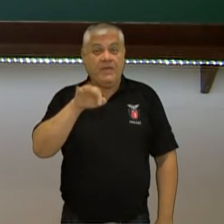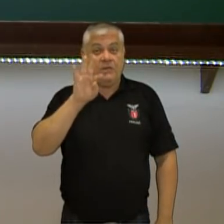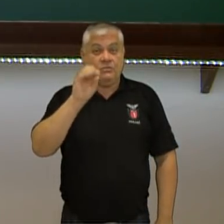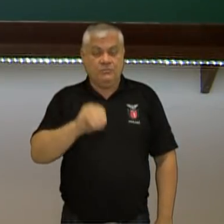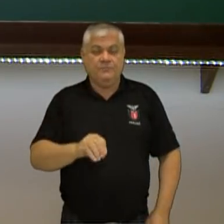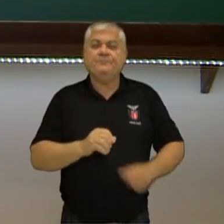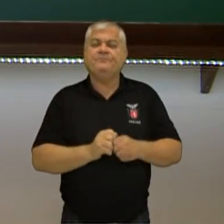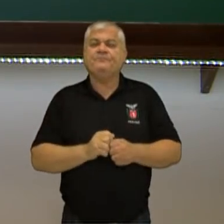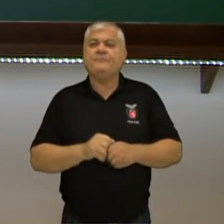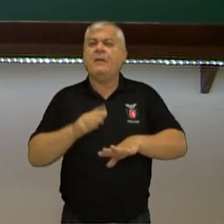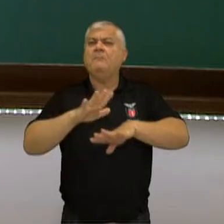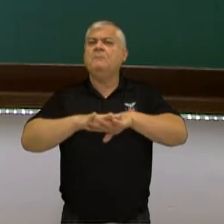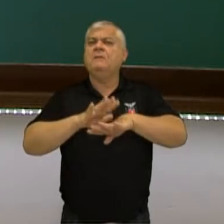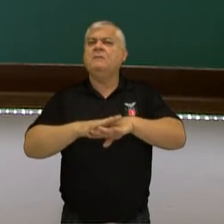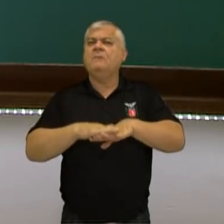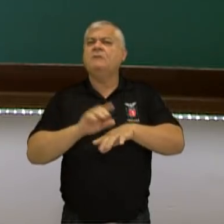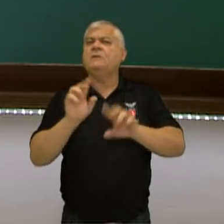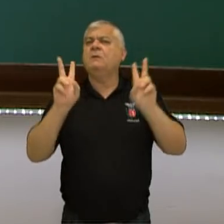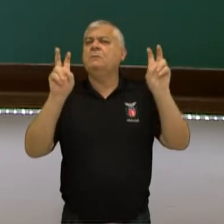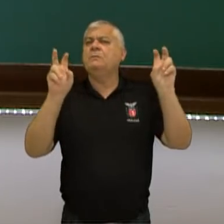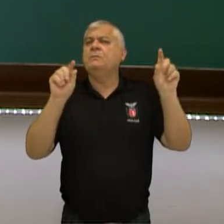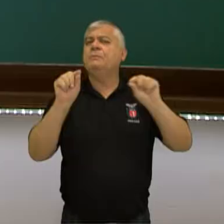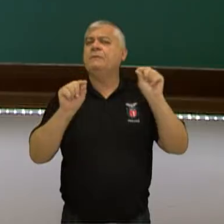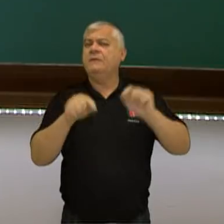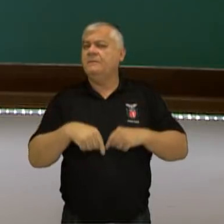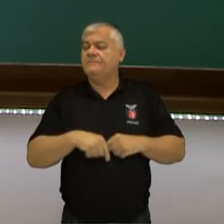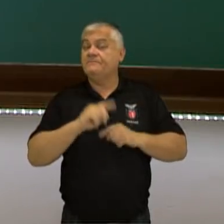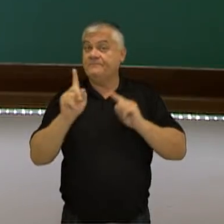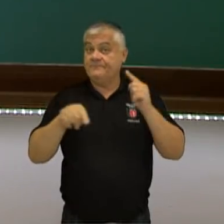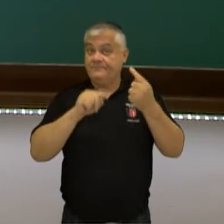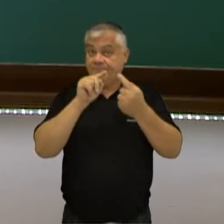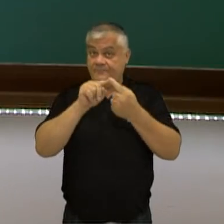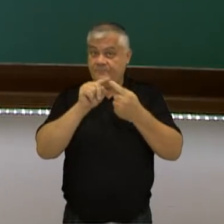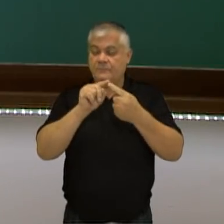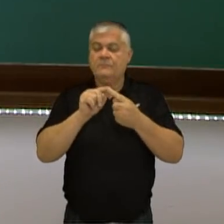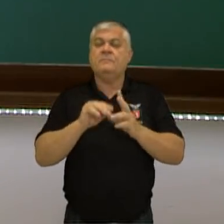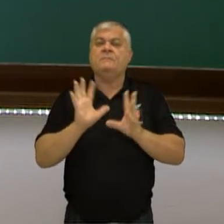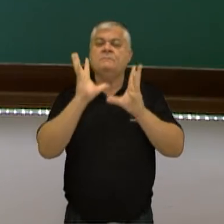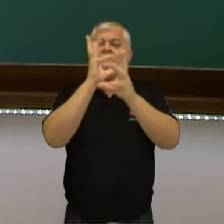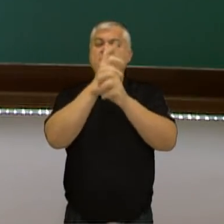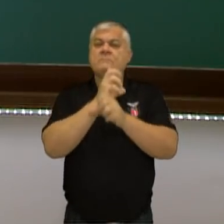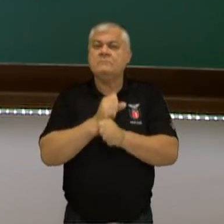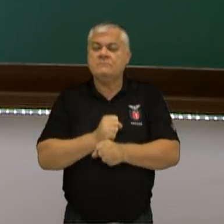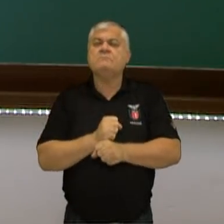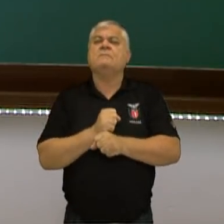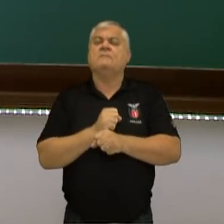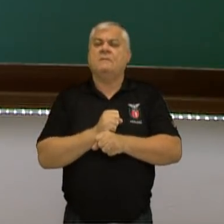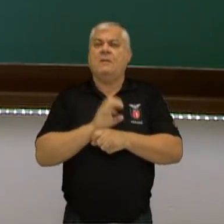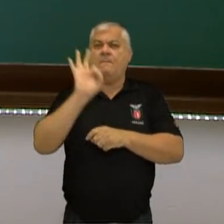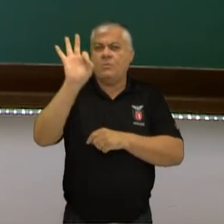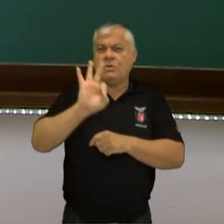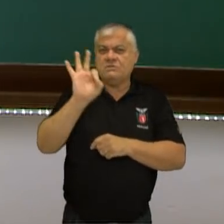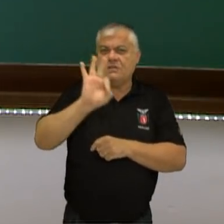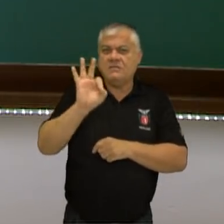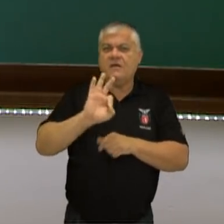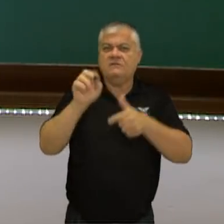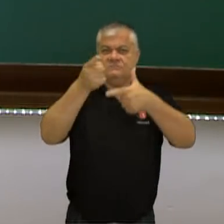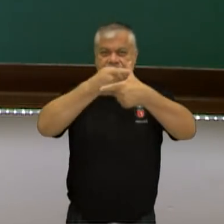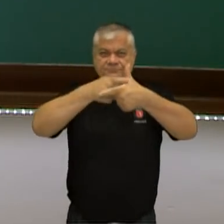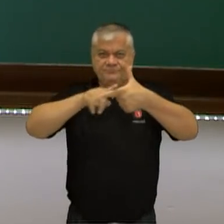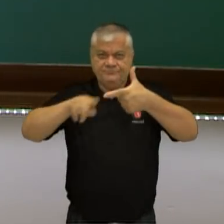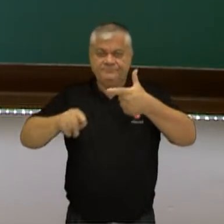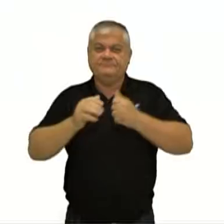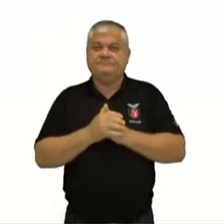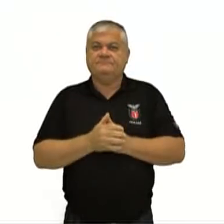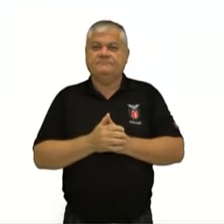hoje. Quais são os objetivos dessa aula? Calcular porcentagens a partir da noção de frações.